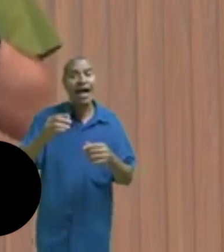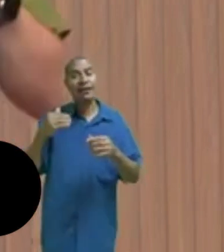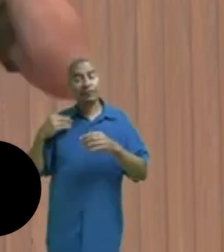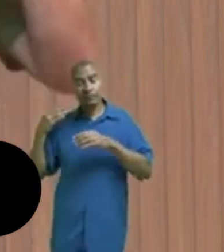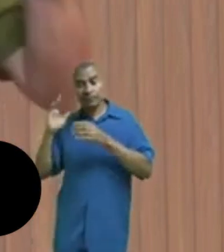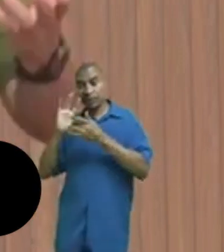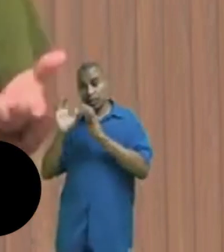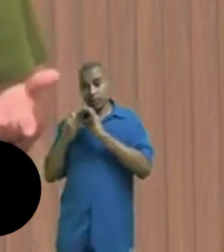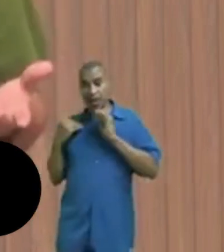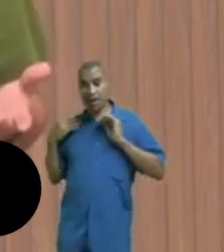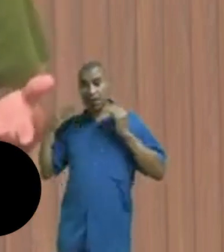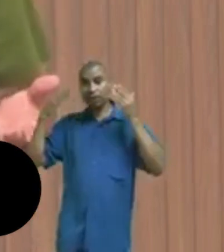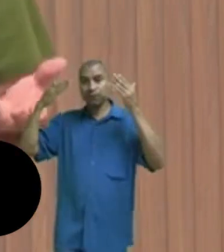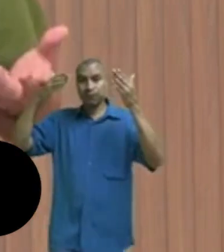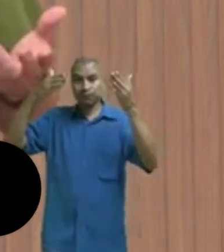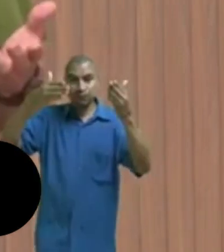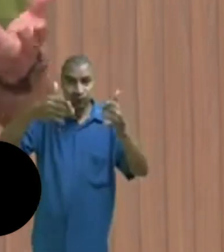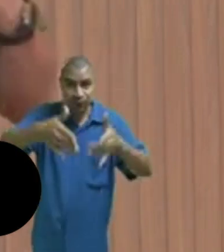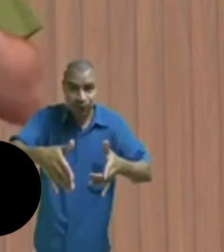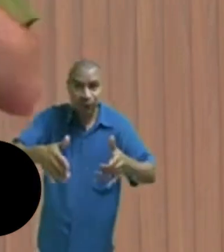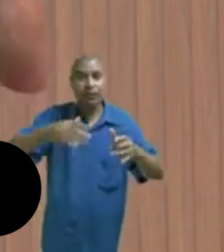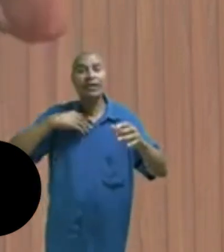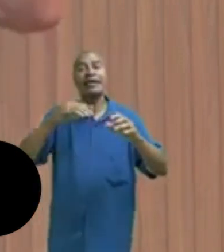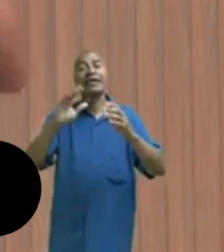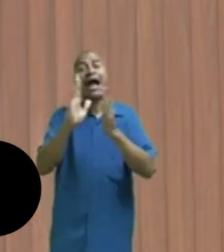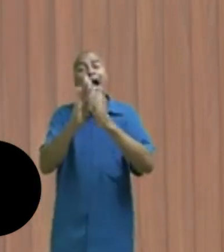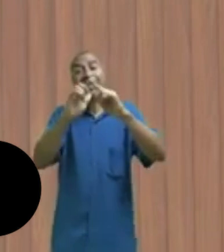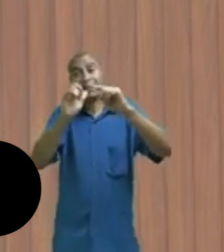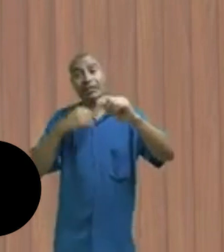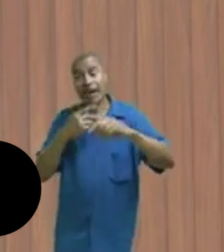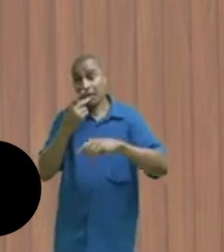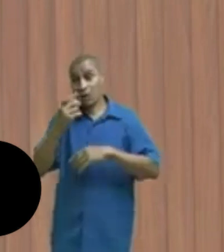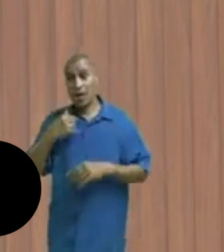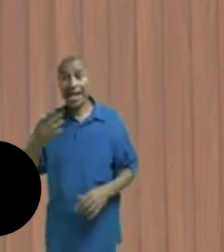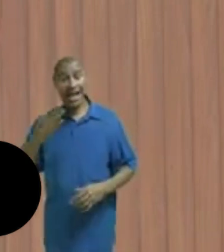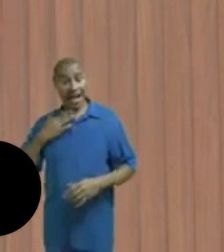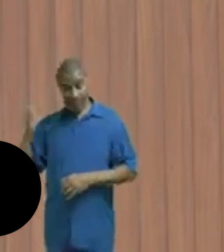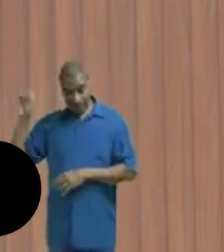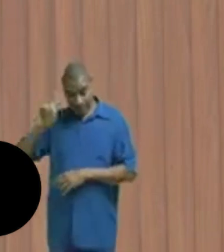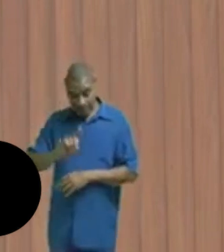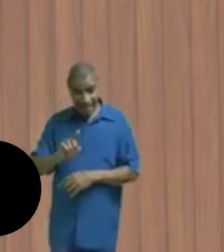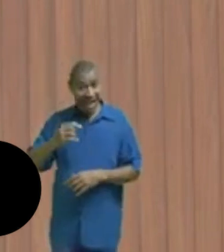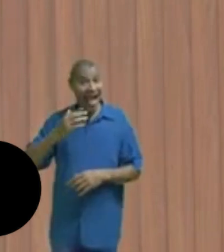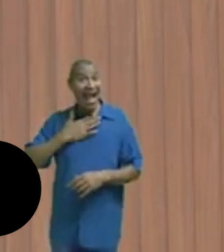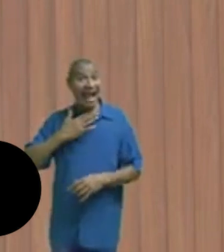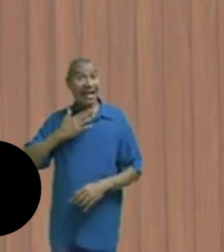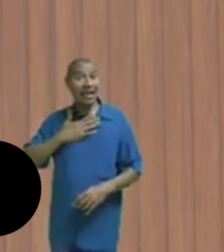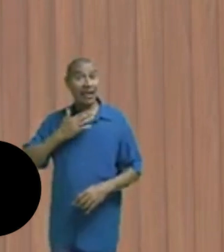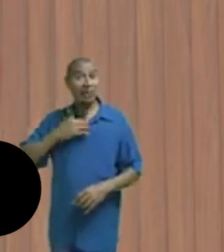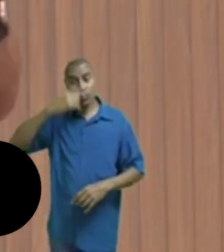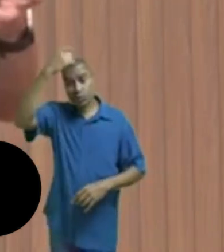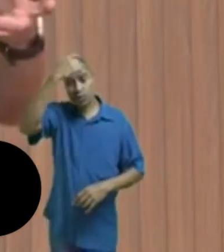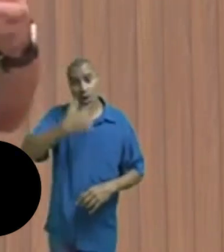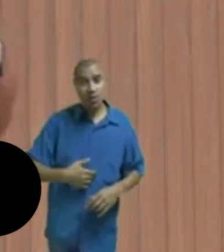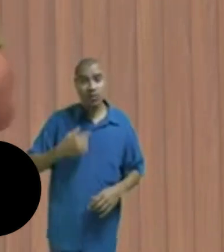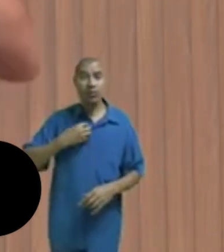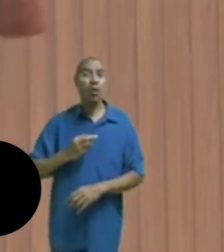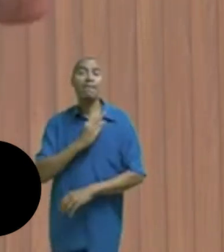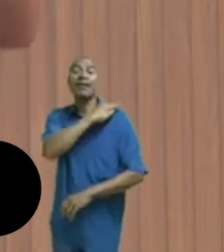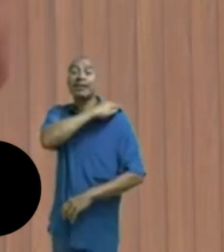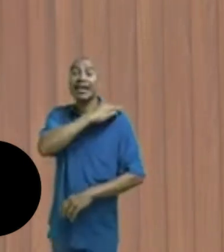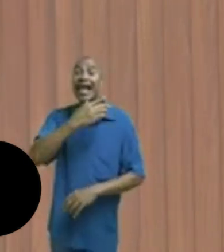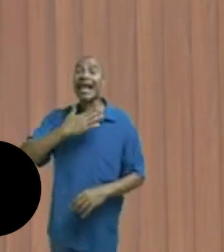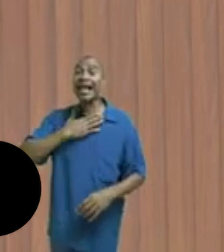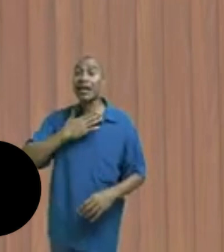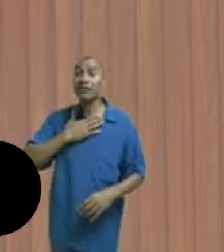ele se manifesta de forma enfática e diz: eu sou o Messias, mas ele não diz isso claramente, mas ele dá todas as pistas: essa é a